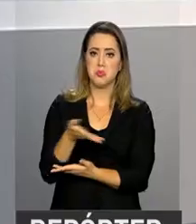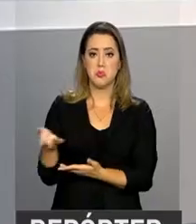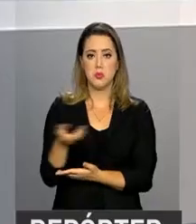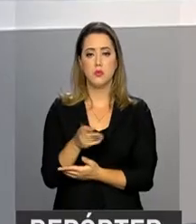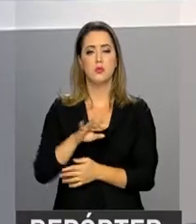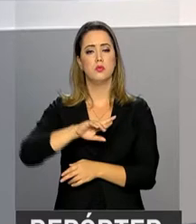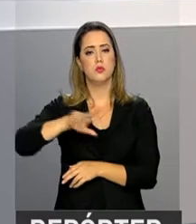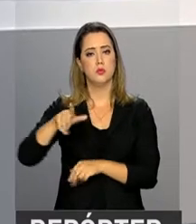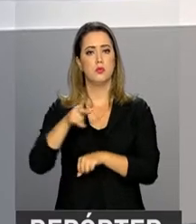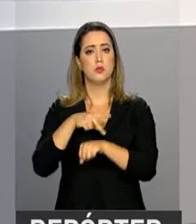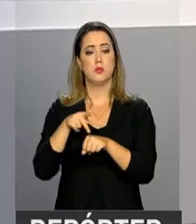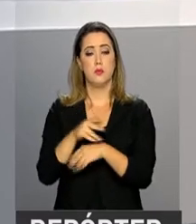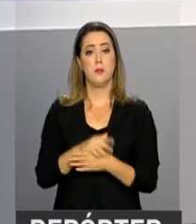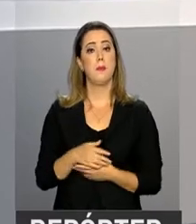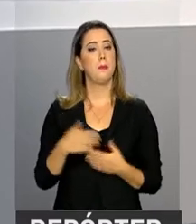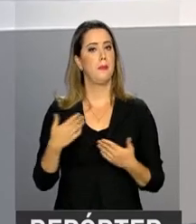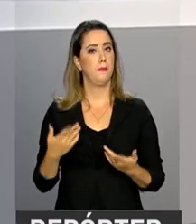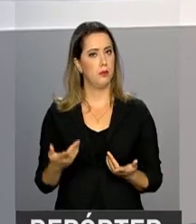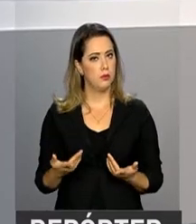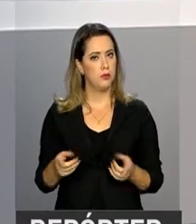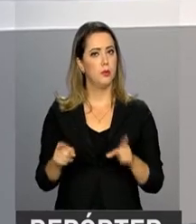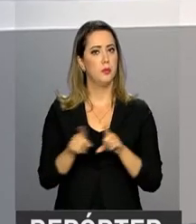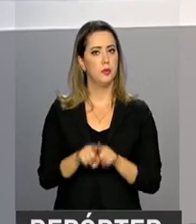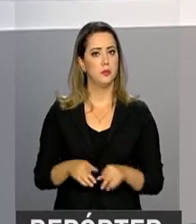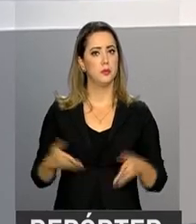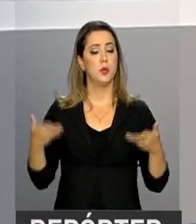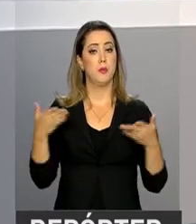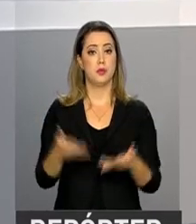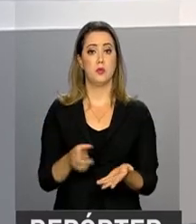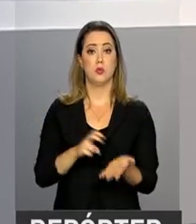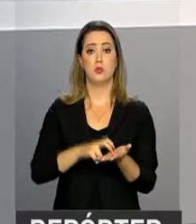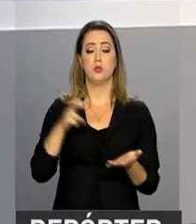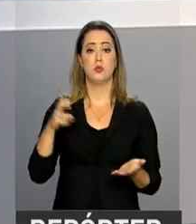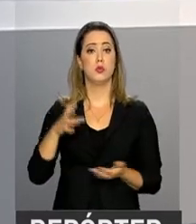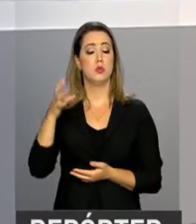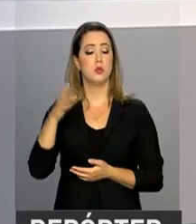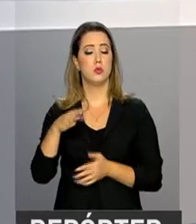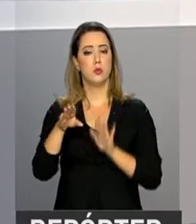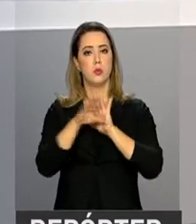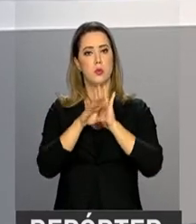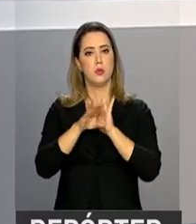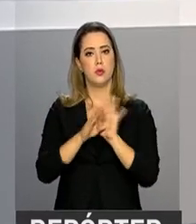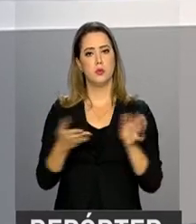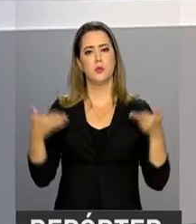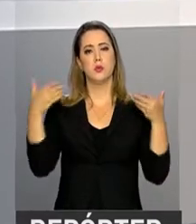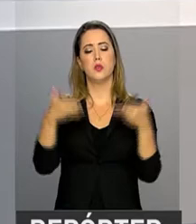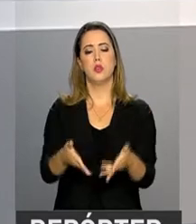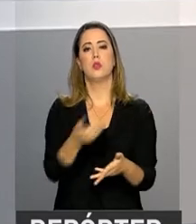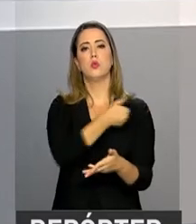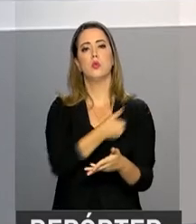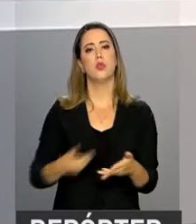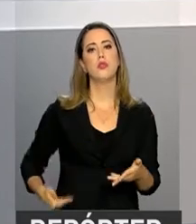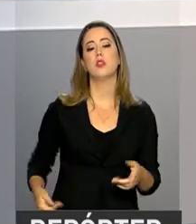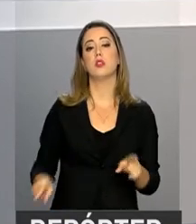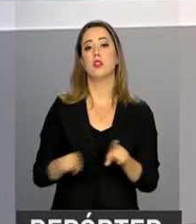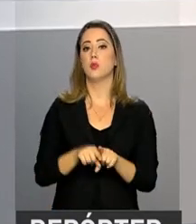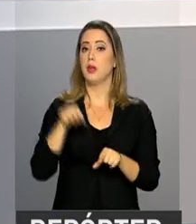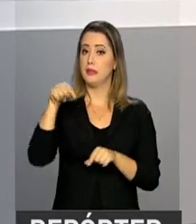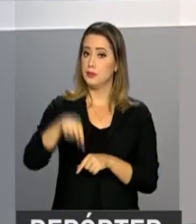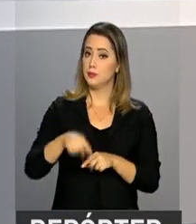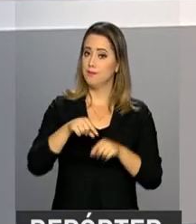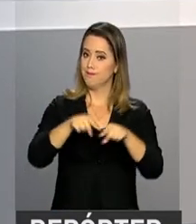e o ministro henrique meirelles participou na manhã de hoje do programa por dentro do governo gravado aqui nos estúdios da